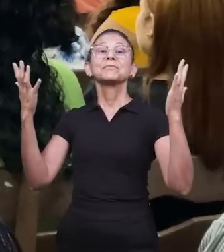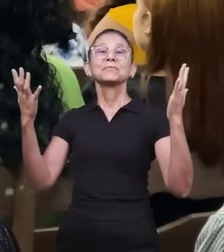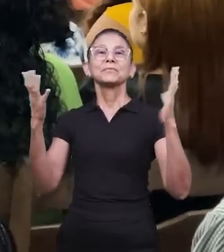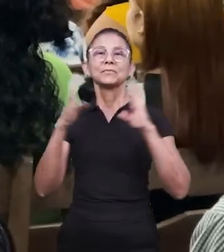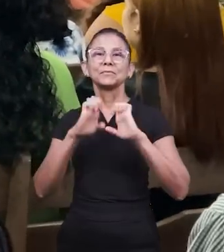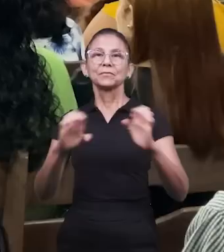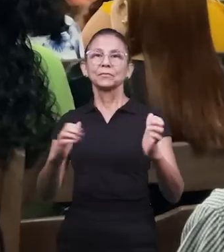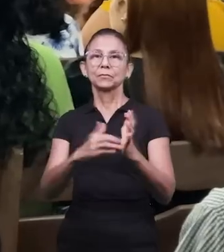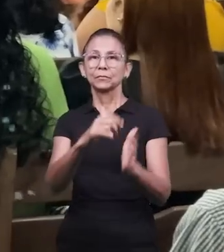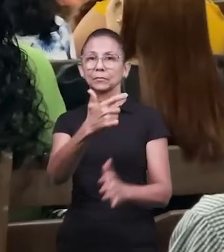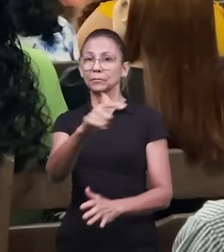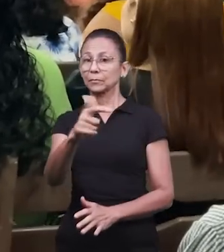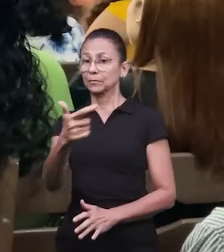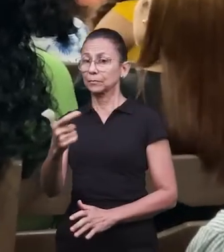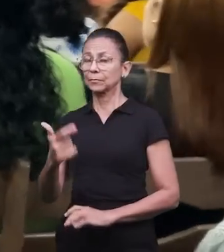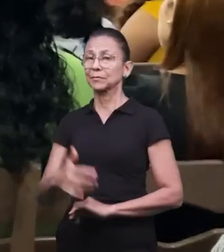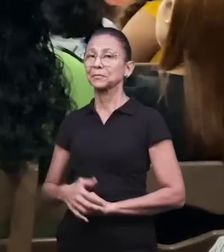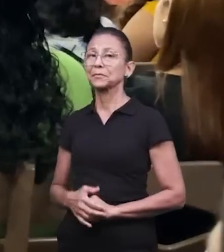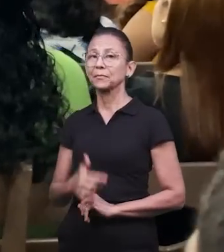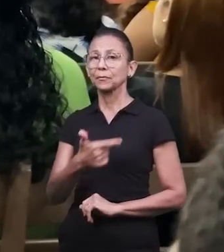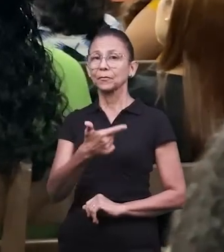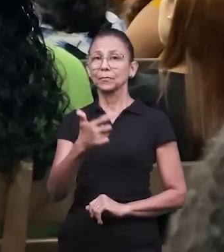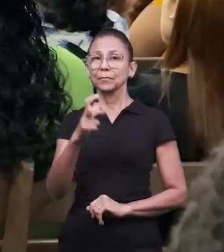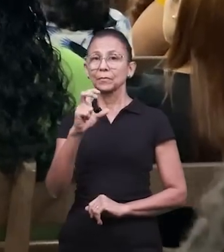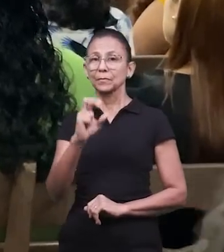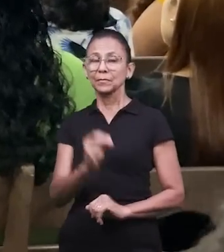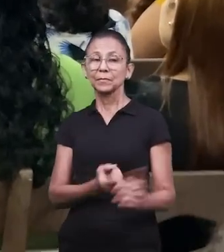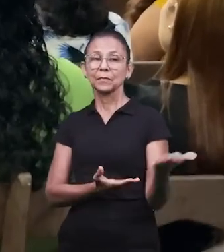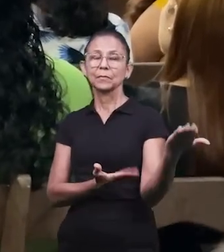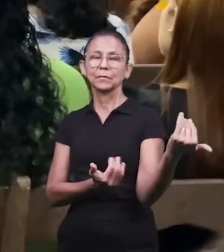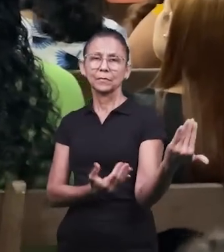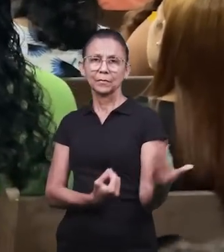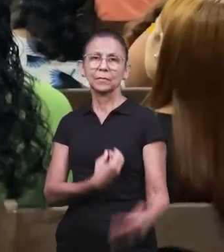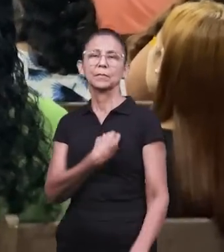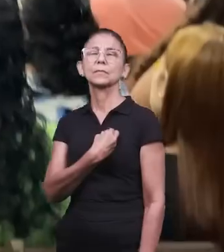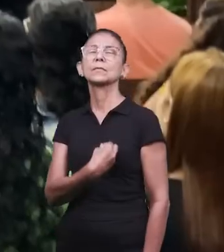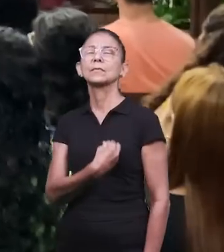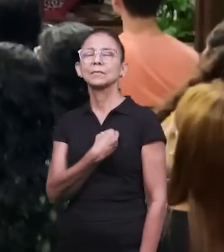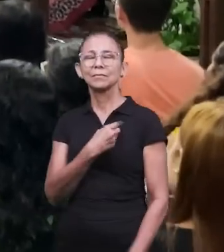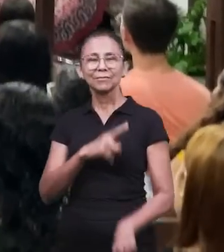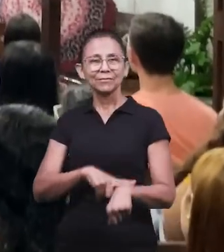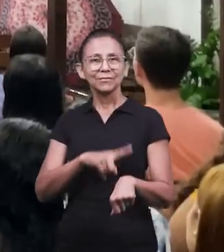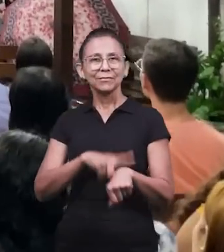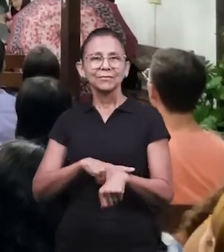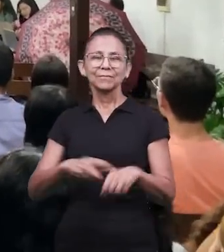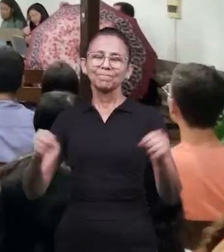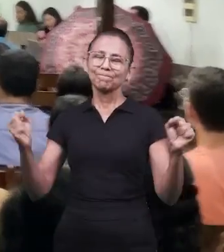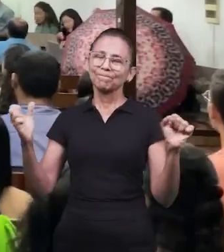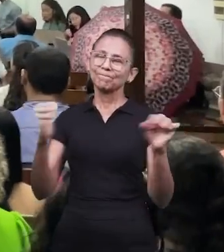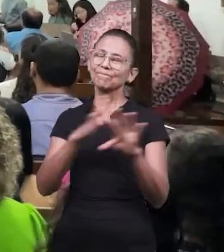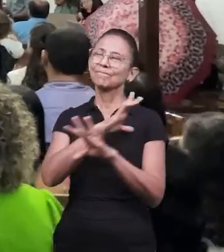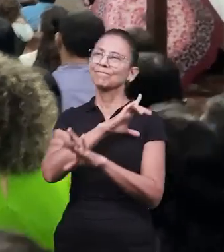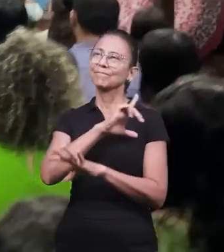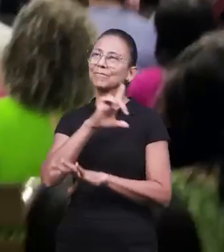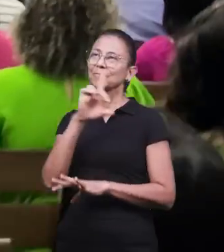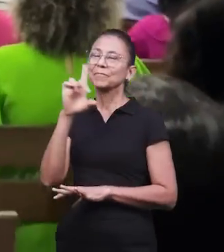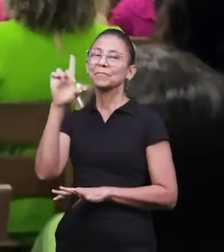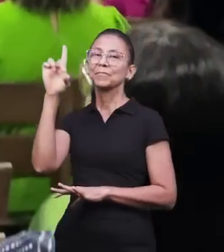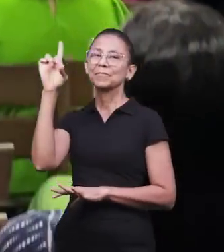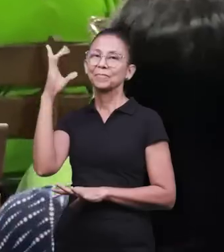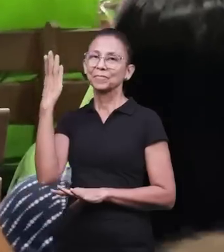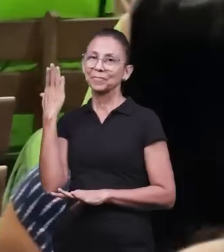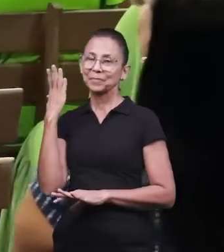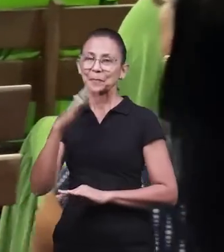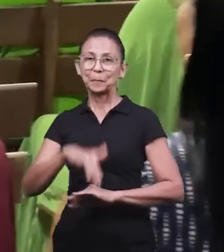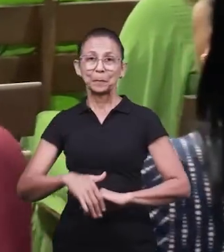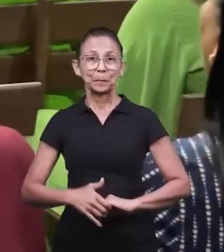Evangelho Sem Fronteiras. Cerca de 250 jovens participaram desse momento de glorificação na ICM Cruzeiro